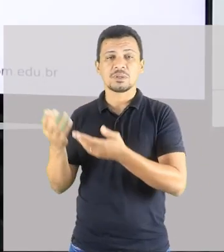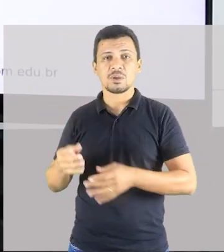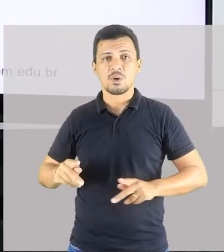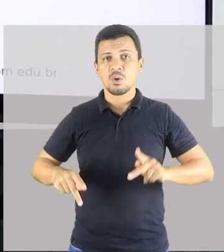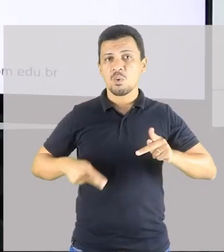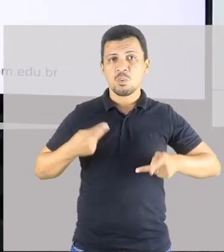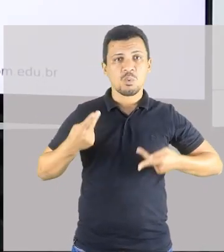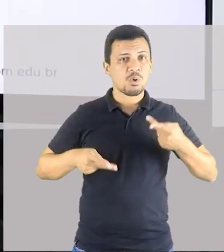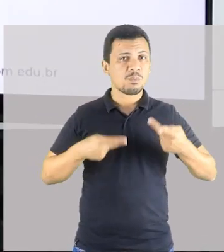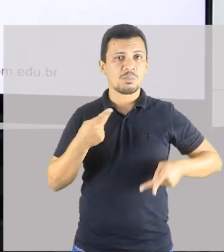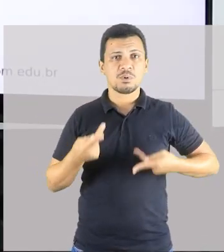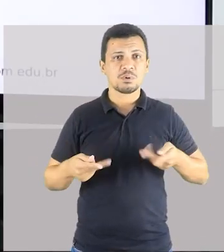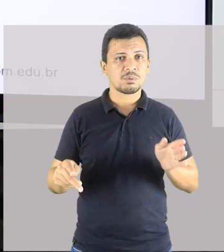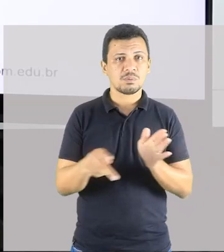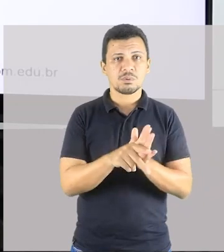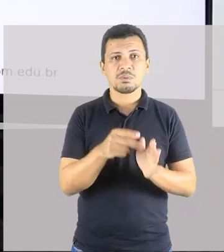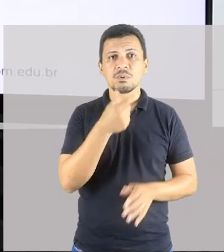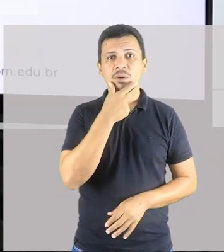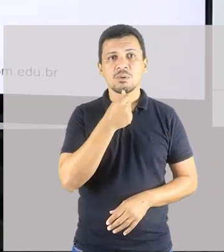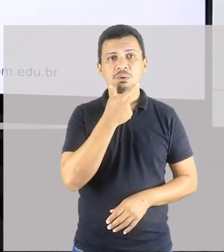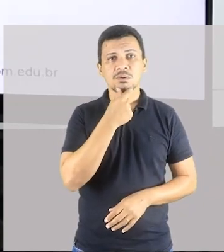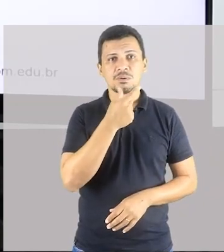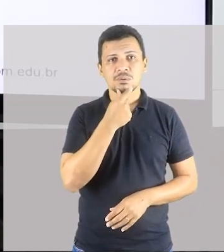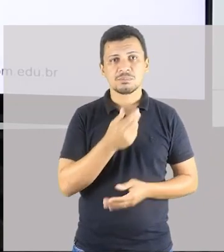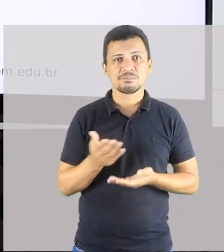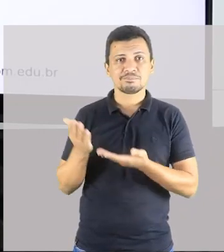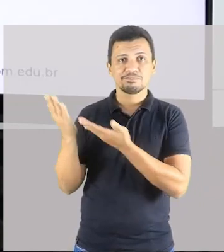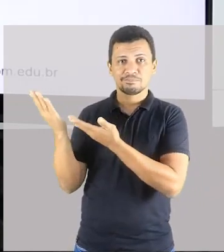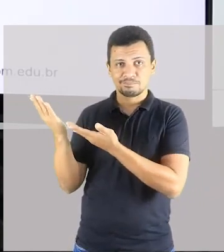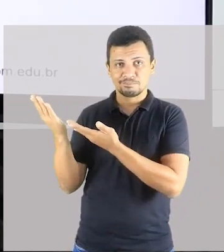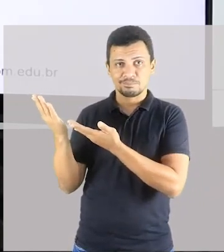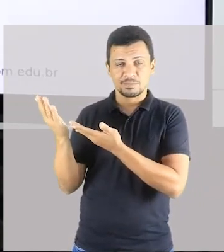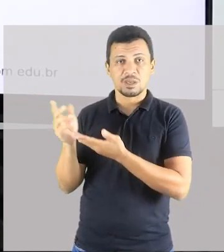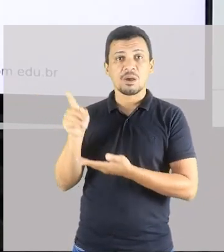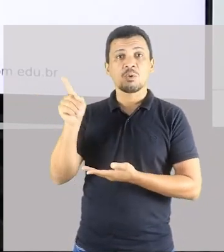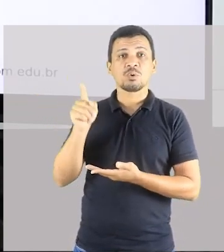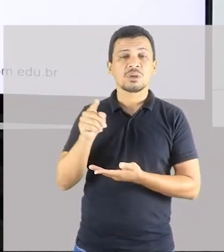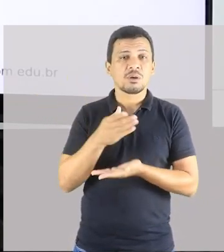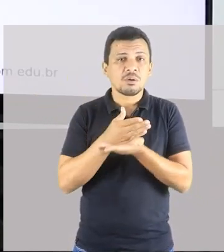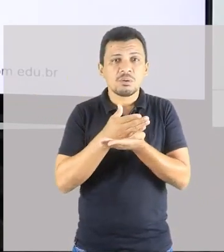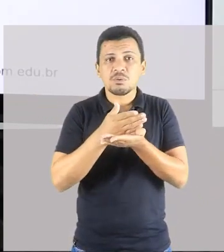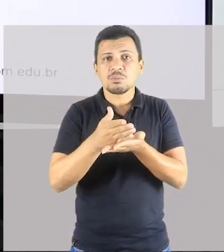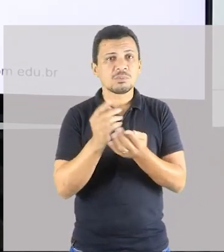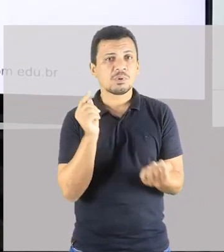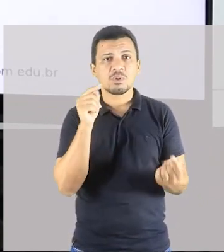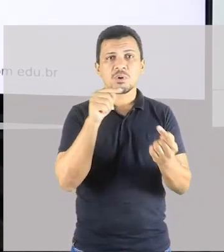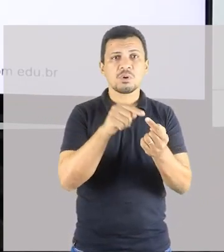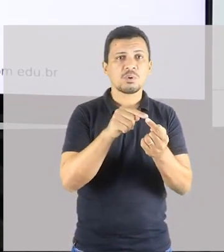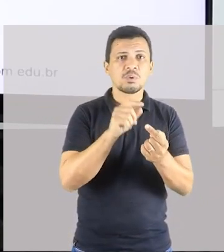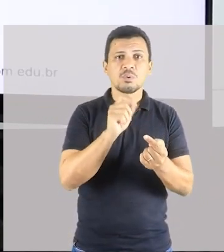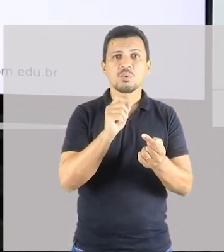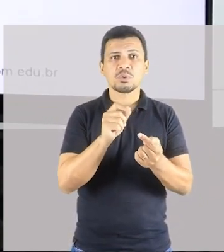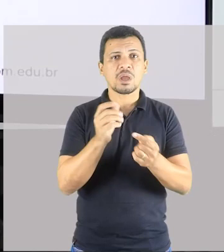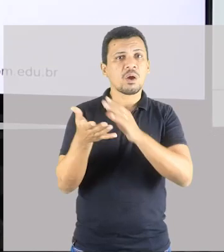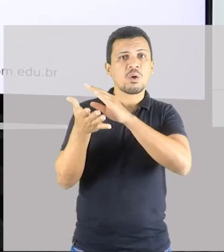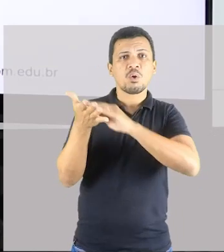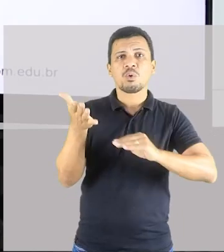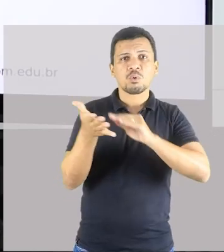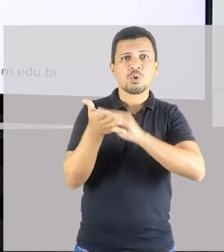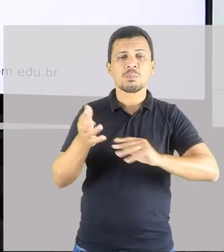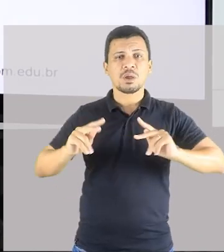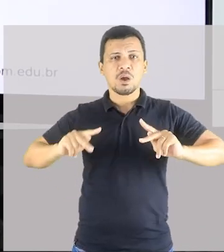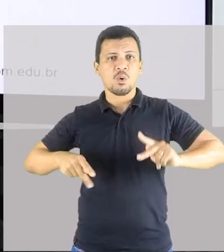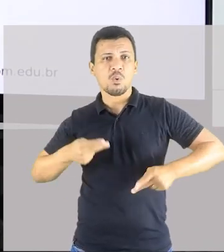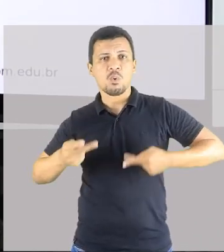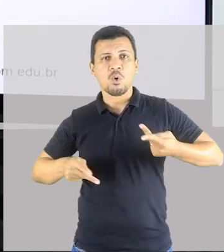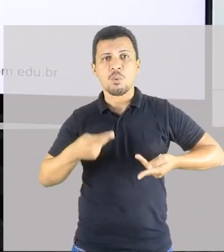de lá que é o intuito das drogas esteroides anabolizantes. Eles buscam imitar a testosterona, né? E o